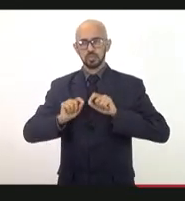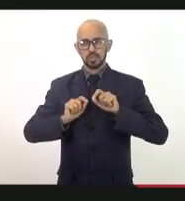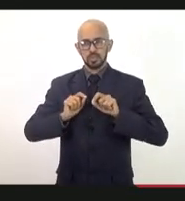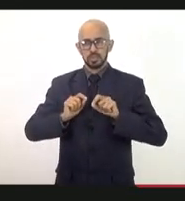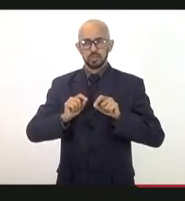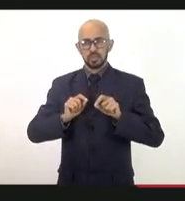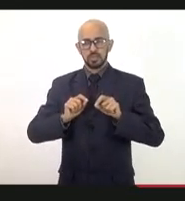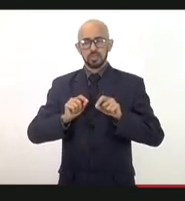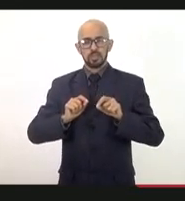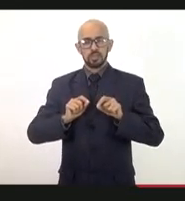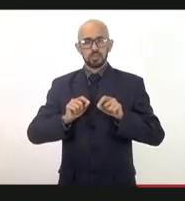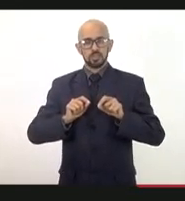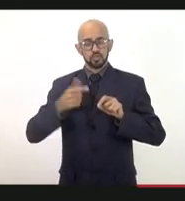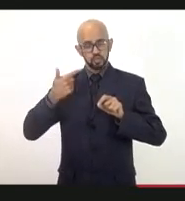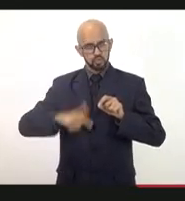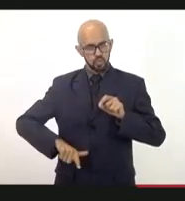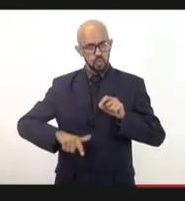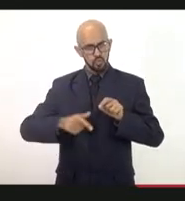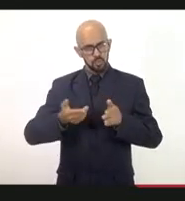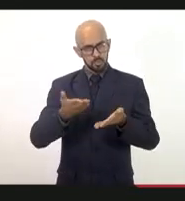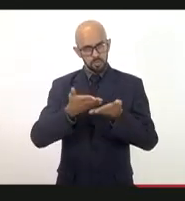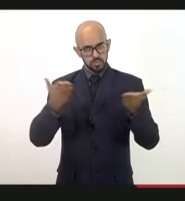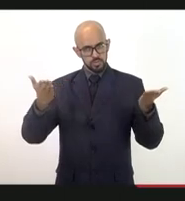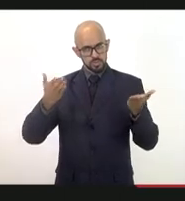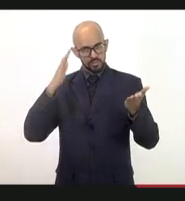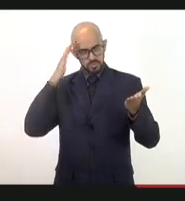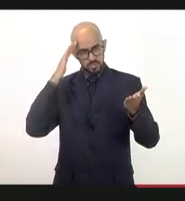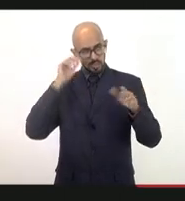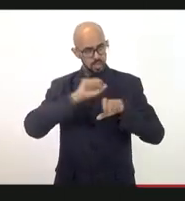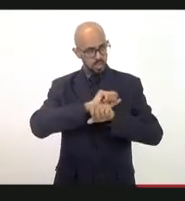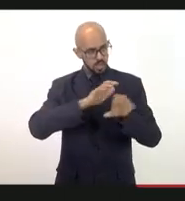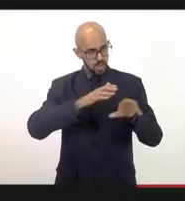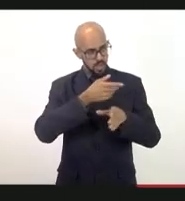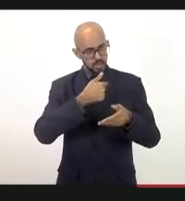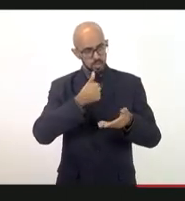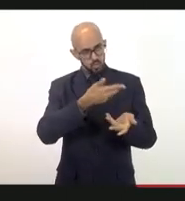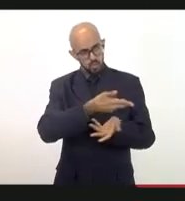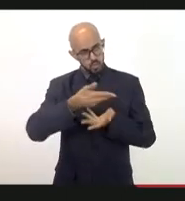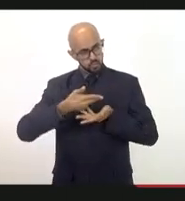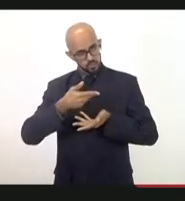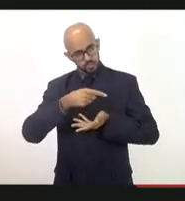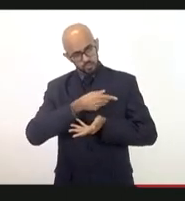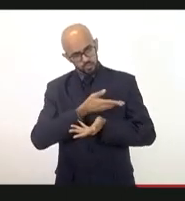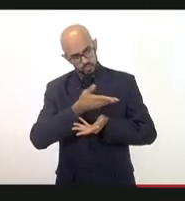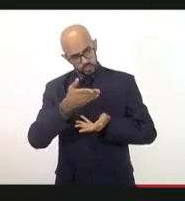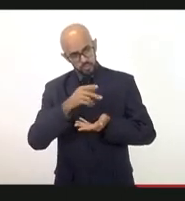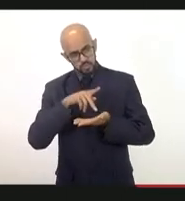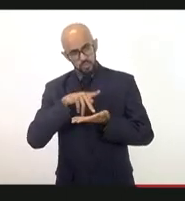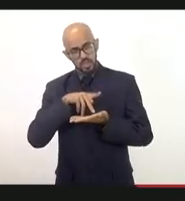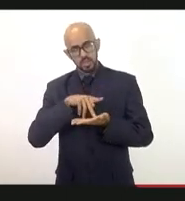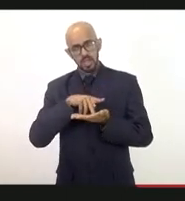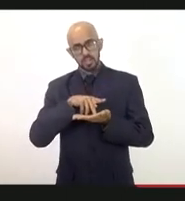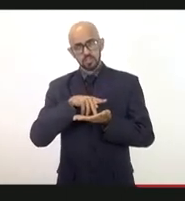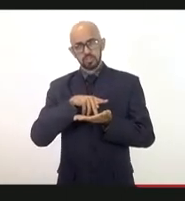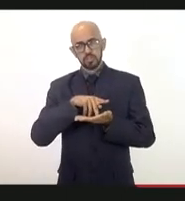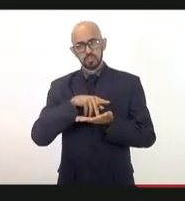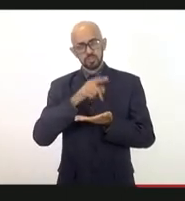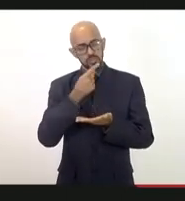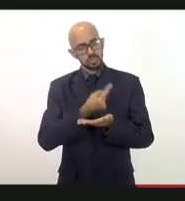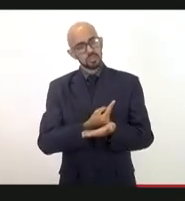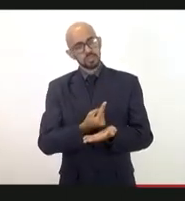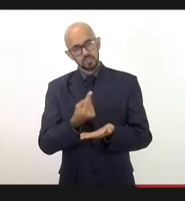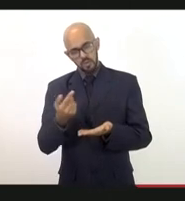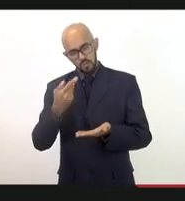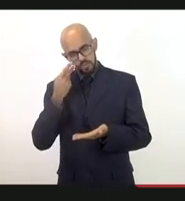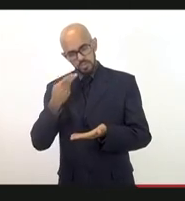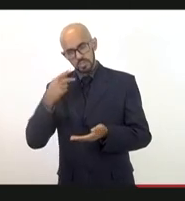que, mais uma vez, para vocês entenderem o que eu estou falando, eu convido verdadeiramente que vocês se